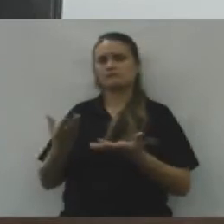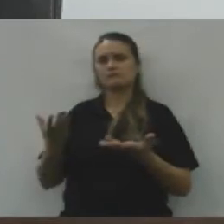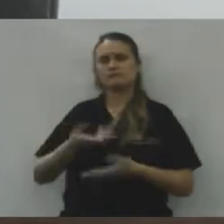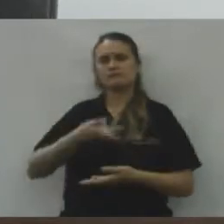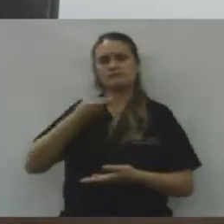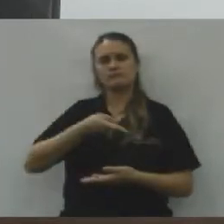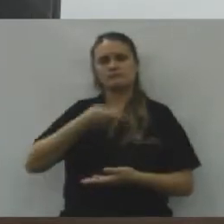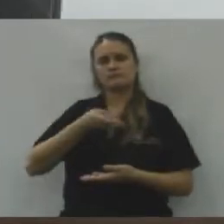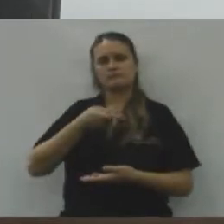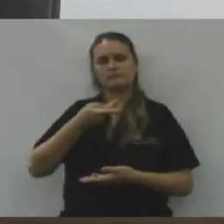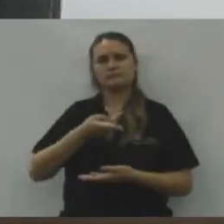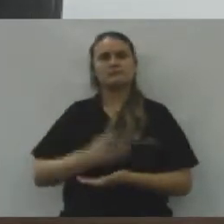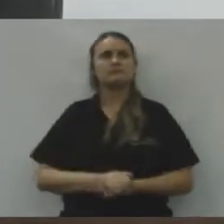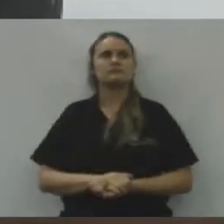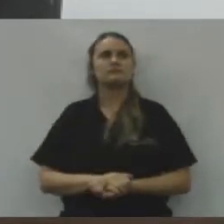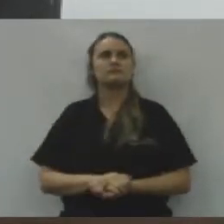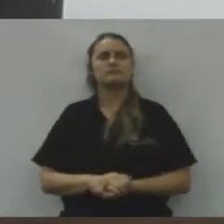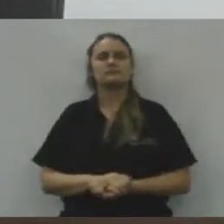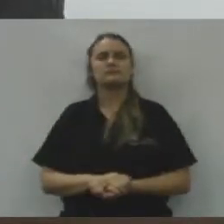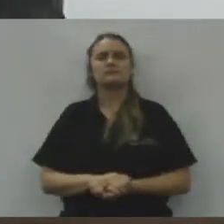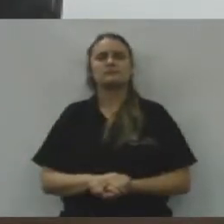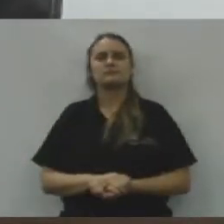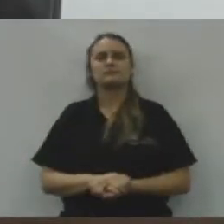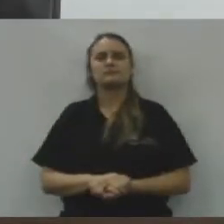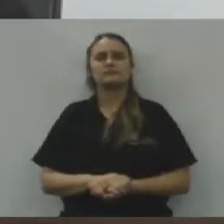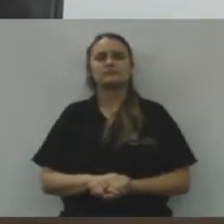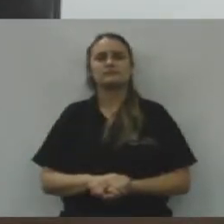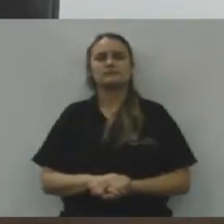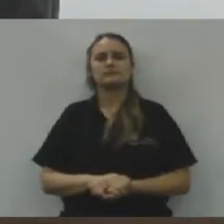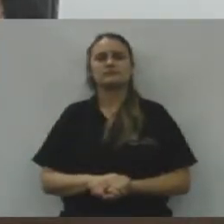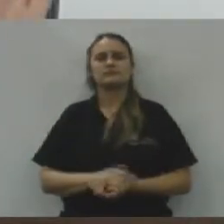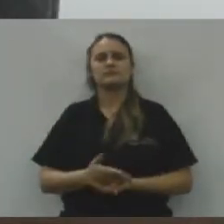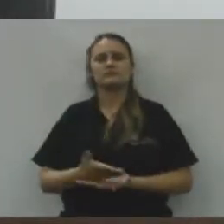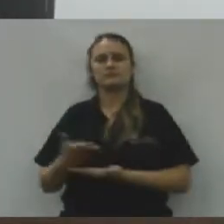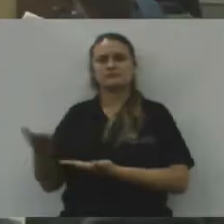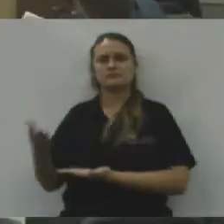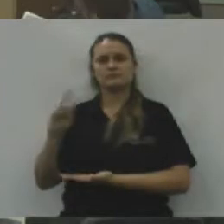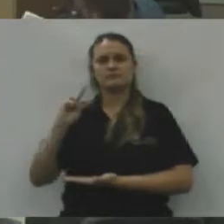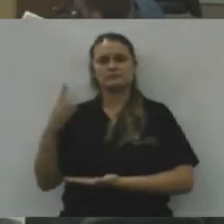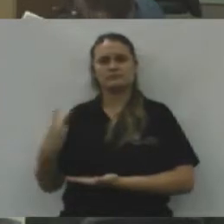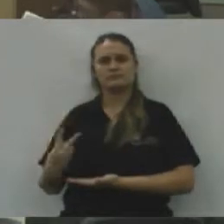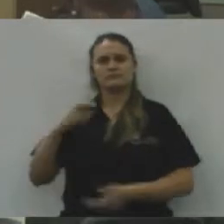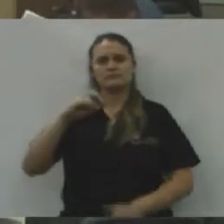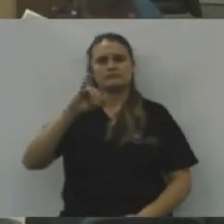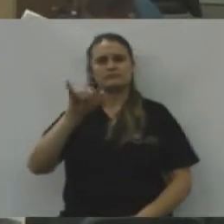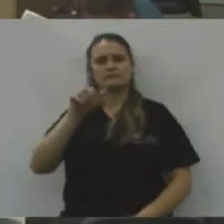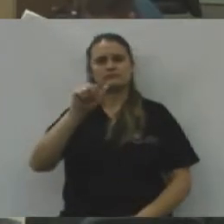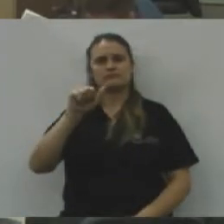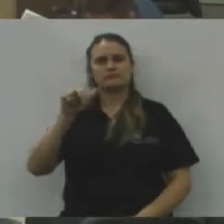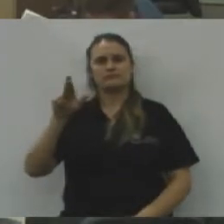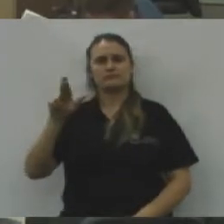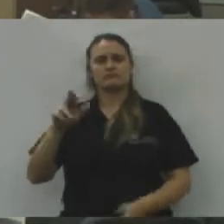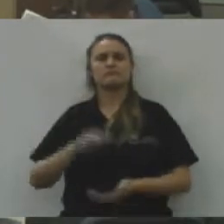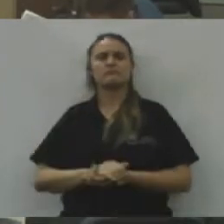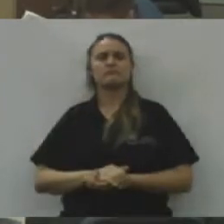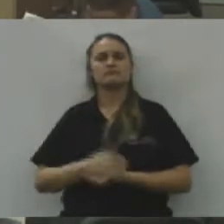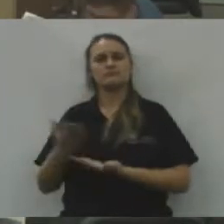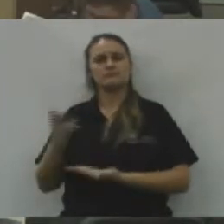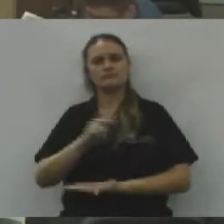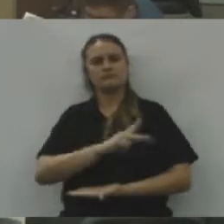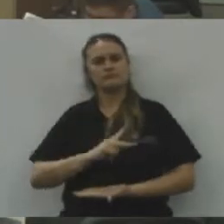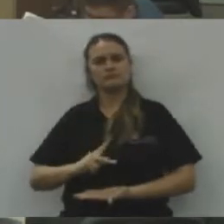que dela desejarem fazer uso. Com a palavra, o vereador Jair Brunhago. Senhor